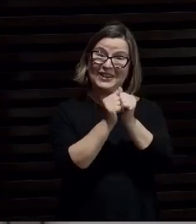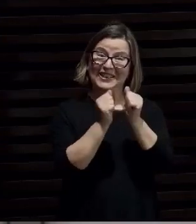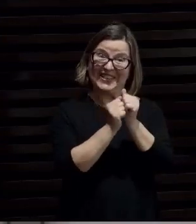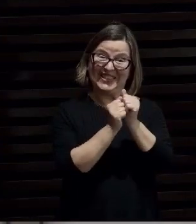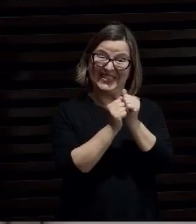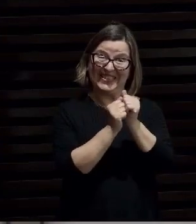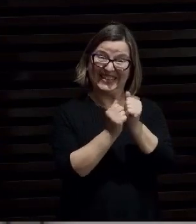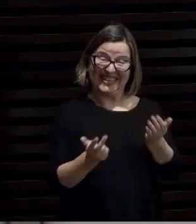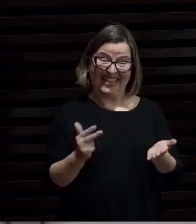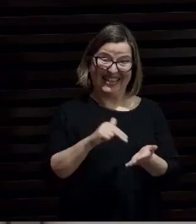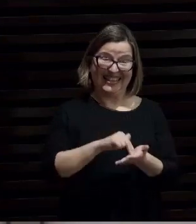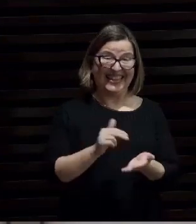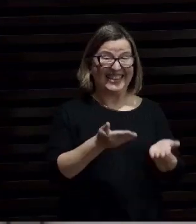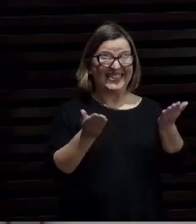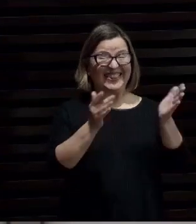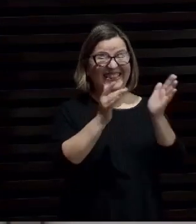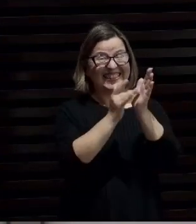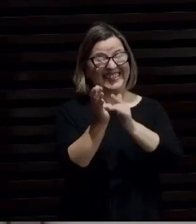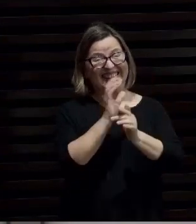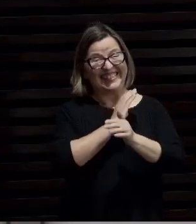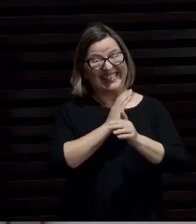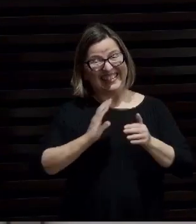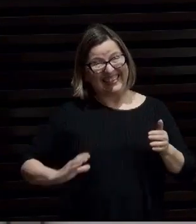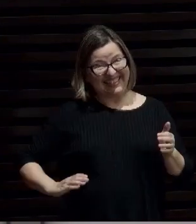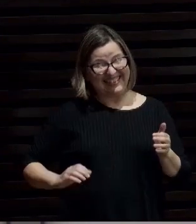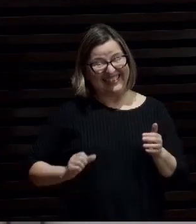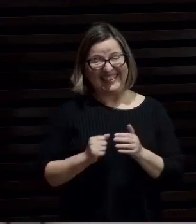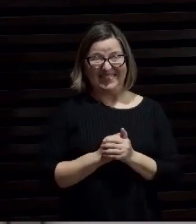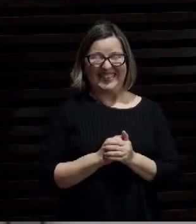E ressuscitamos em novidade de vida.